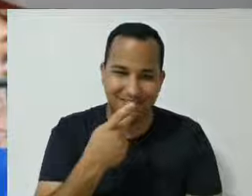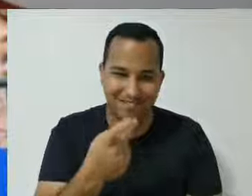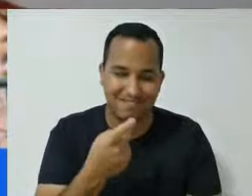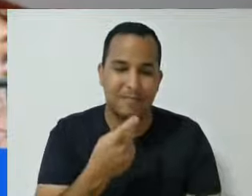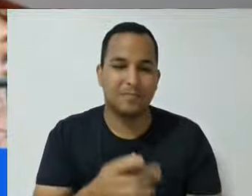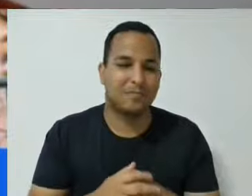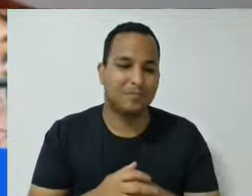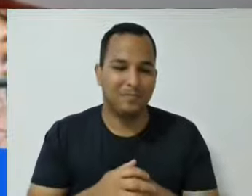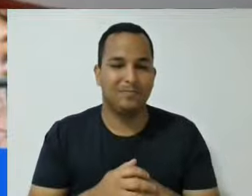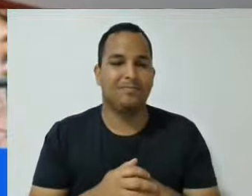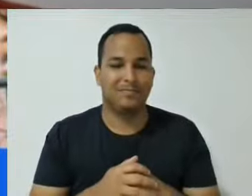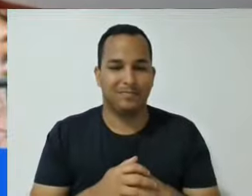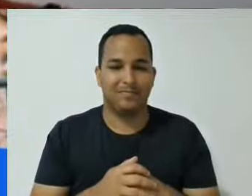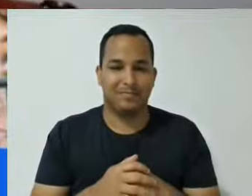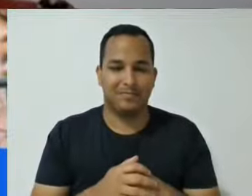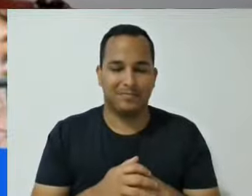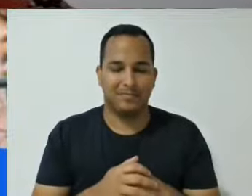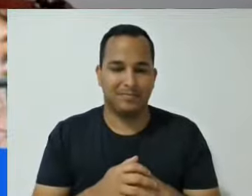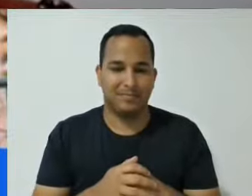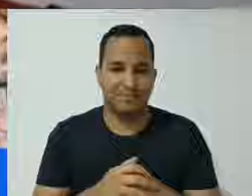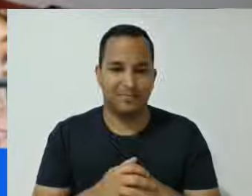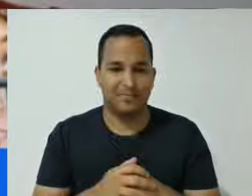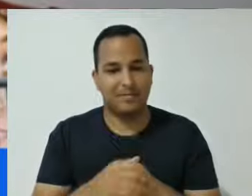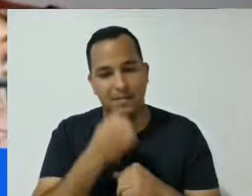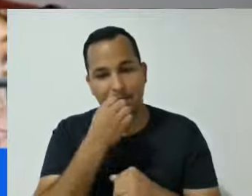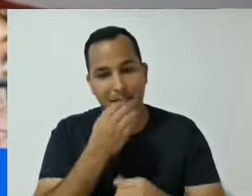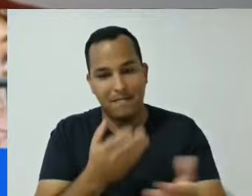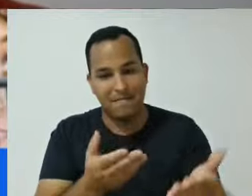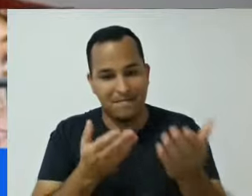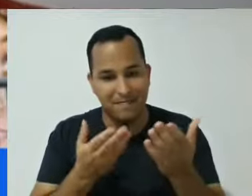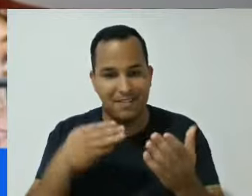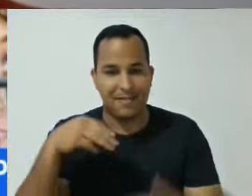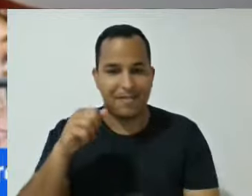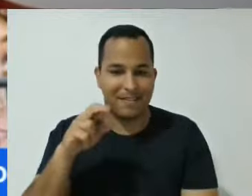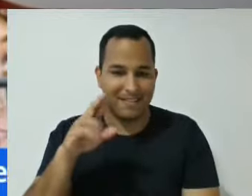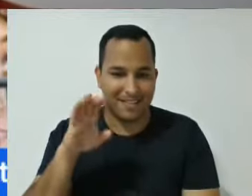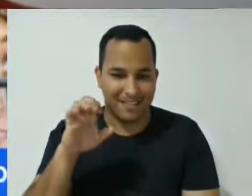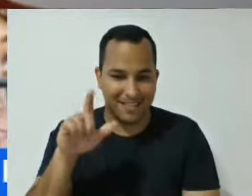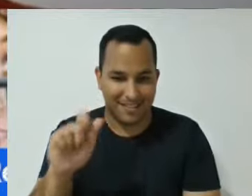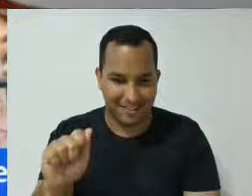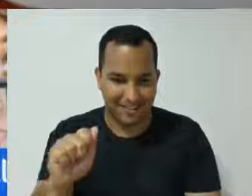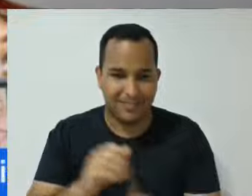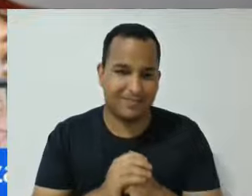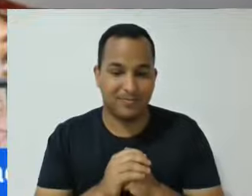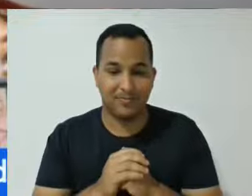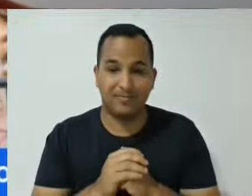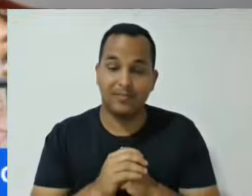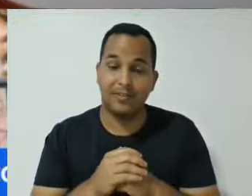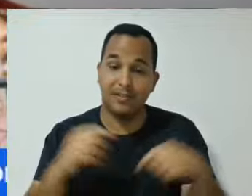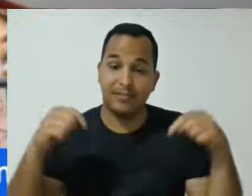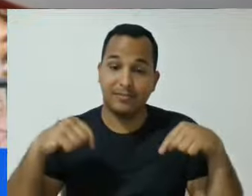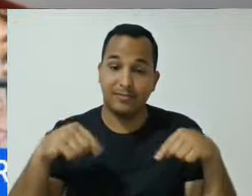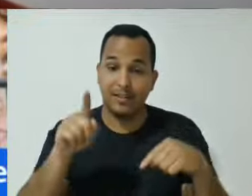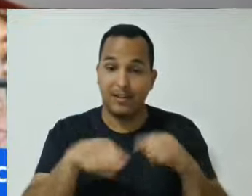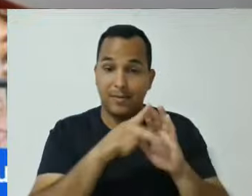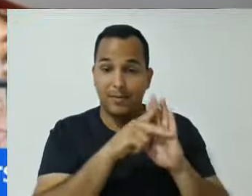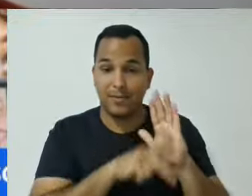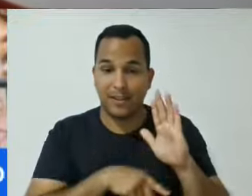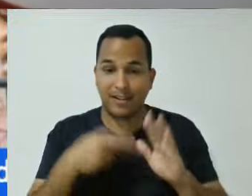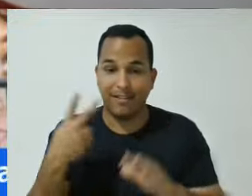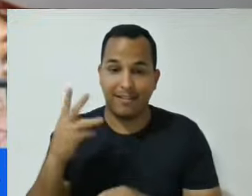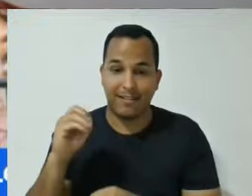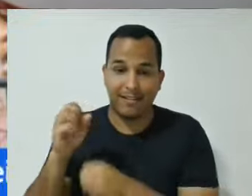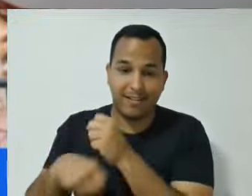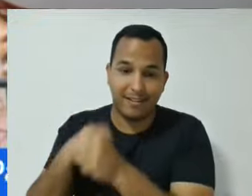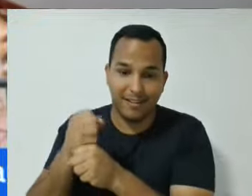faz. Seja muito Obrigada. bem-vinda, Marcela Bedeschi. Este é um projeto 30 anos do Centro